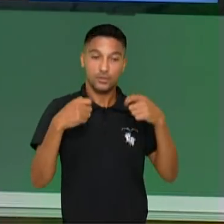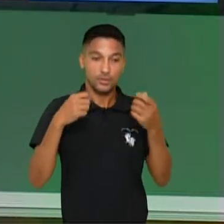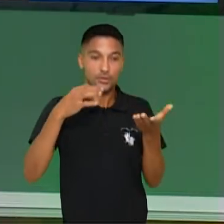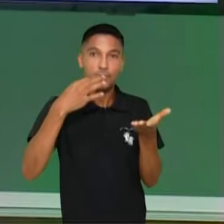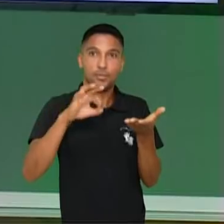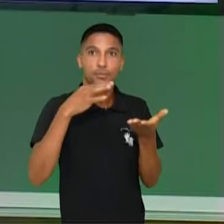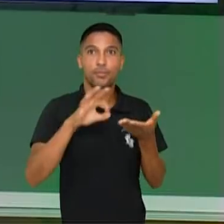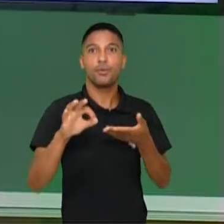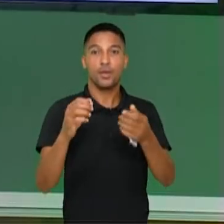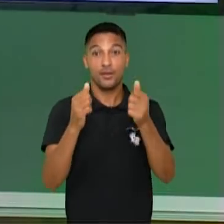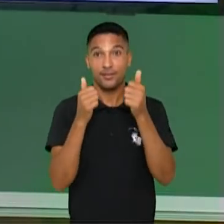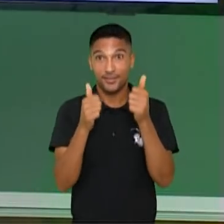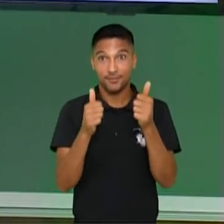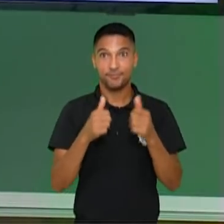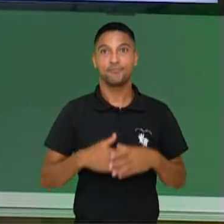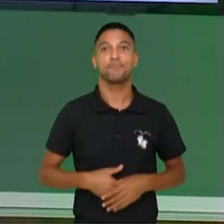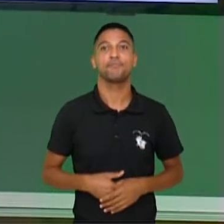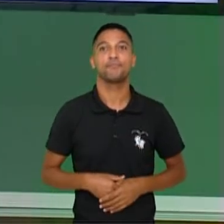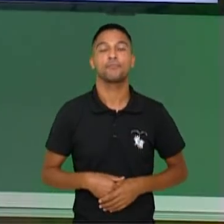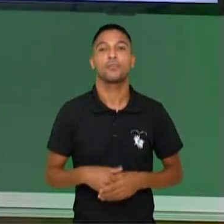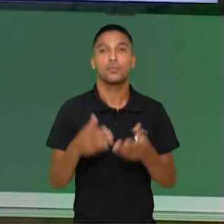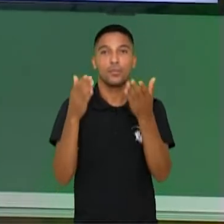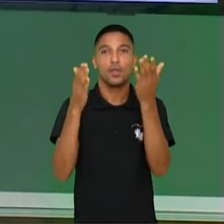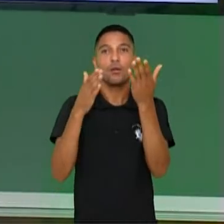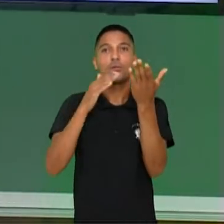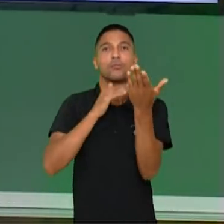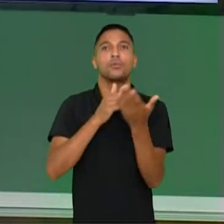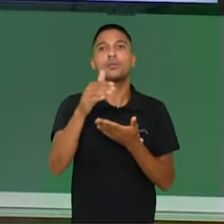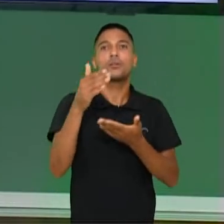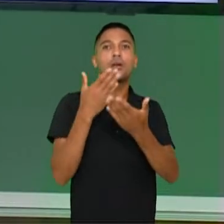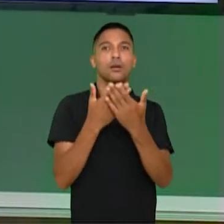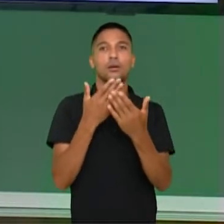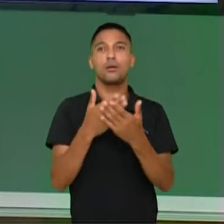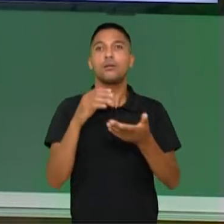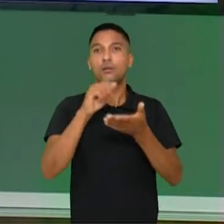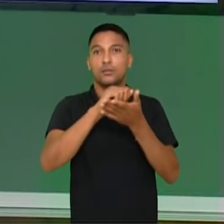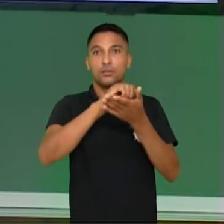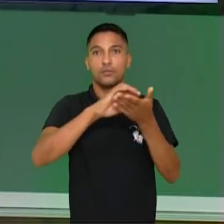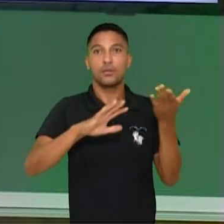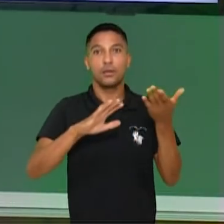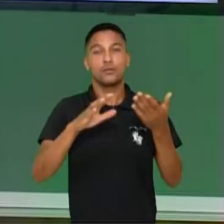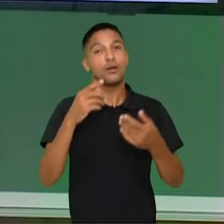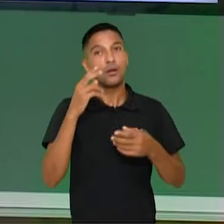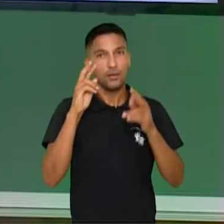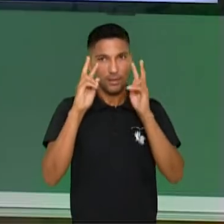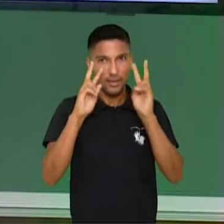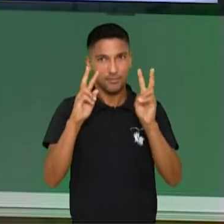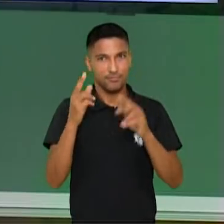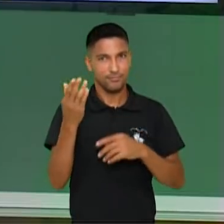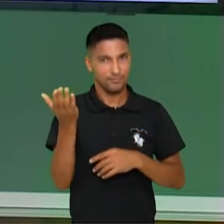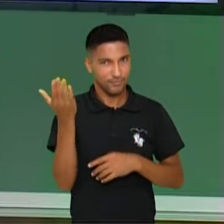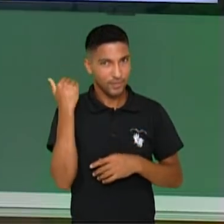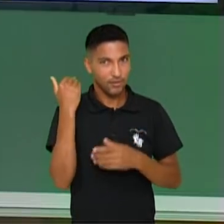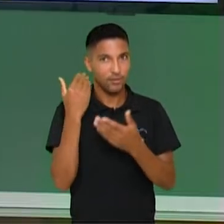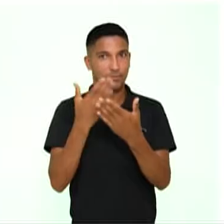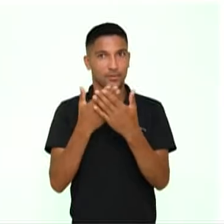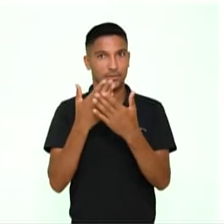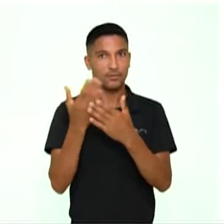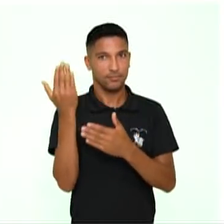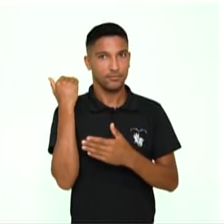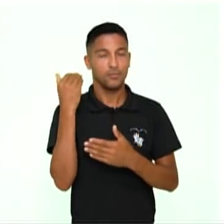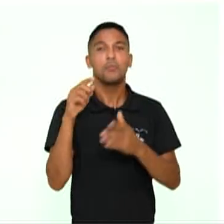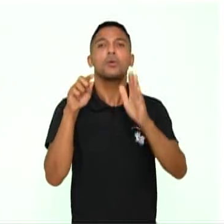Recados dados? Vamos começar a nossa aula? Sempre começamos com atividades. Então a atividade da aula passada perguntava o